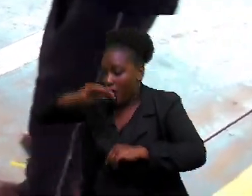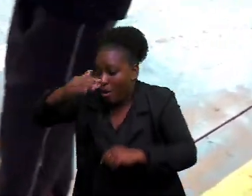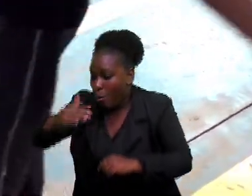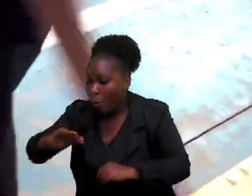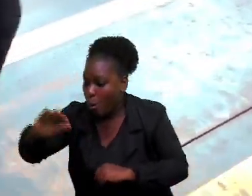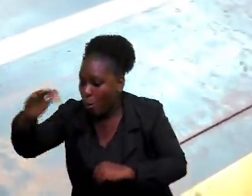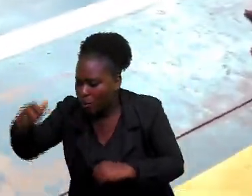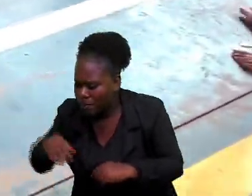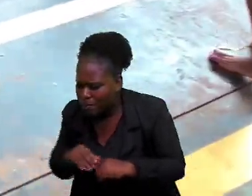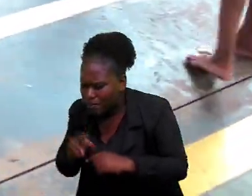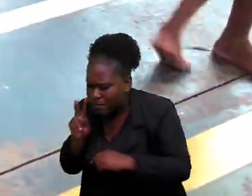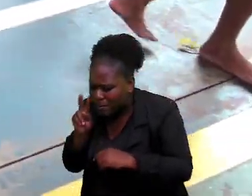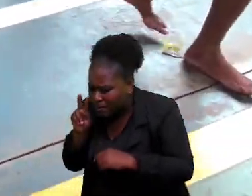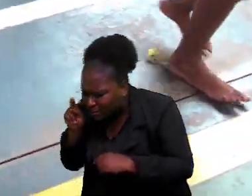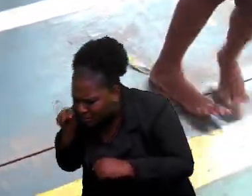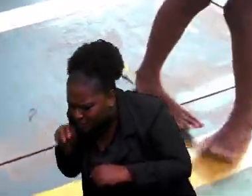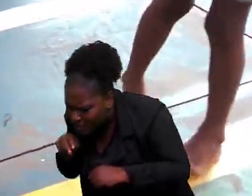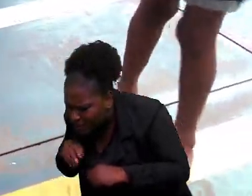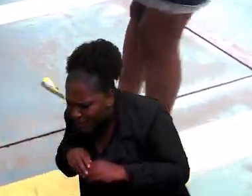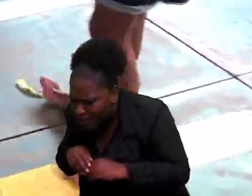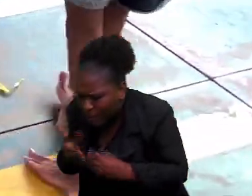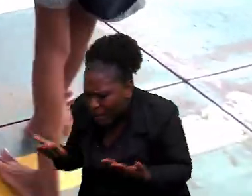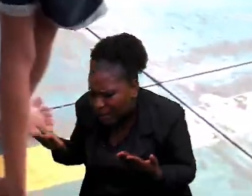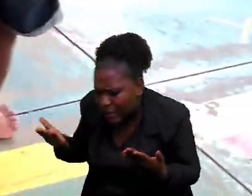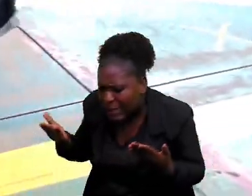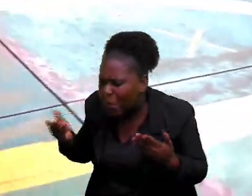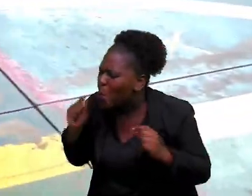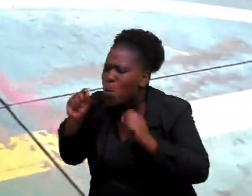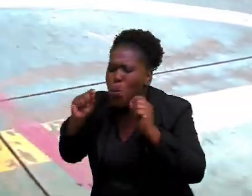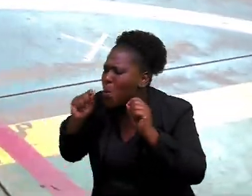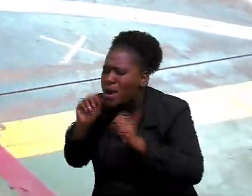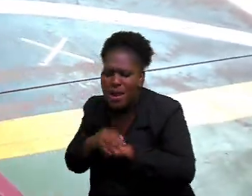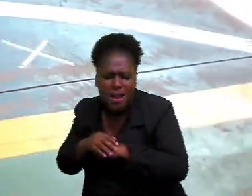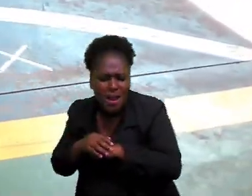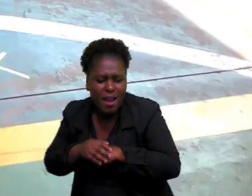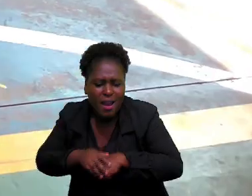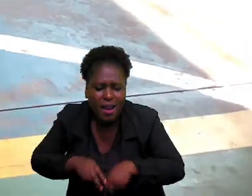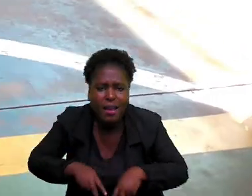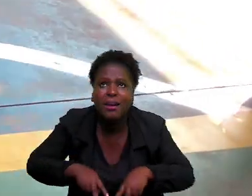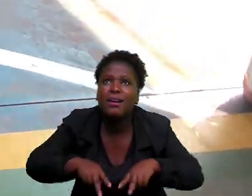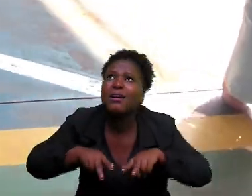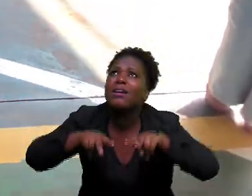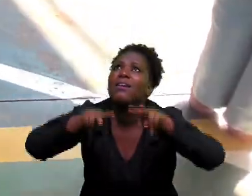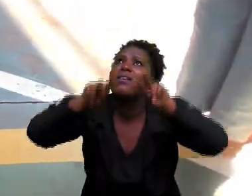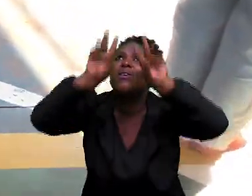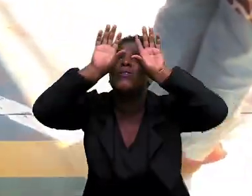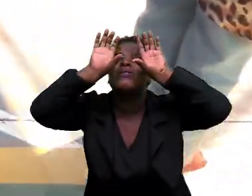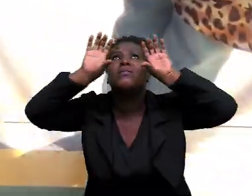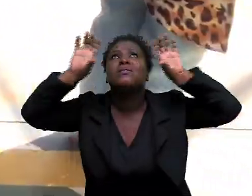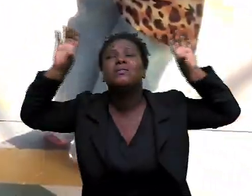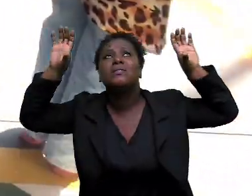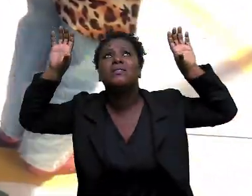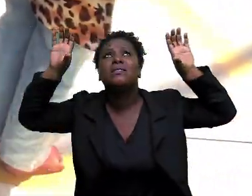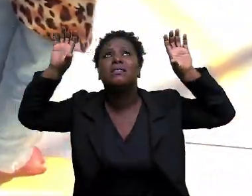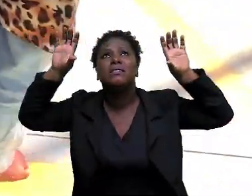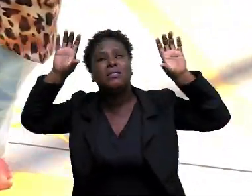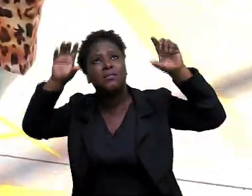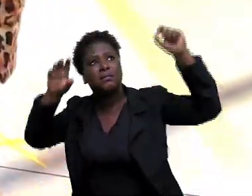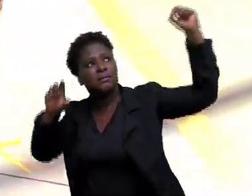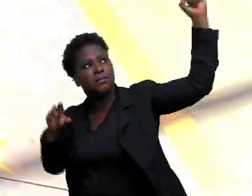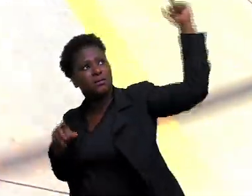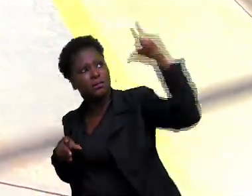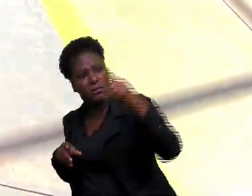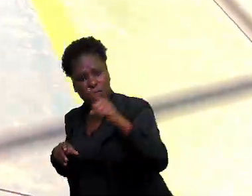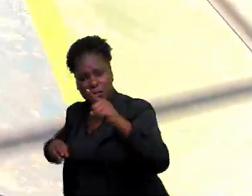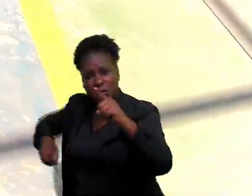E o sol a girar sob azul deste céu nos mantém neste